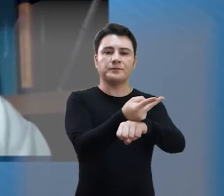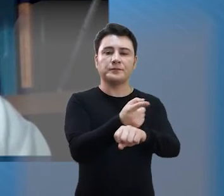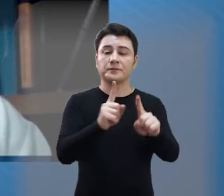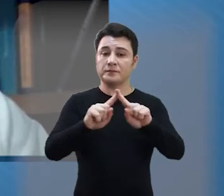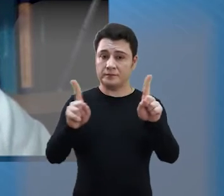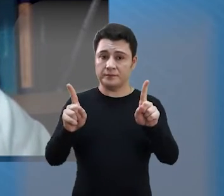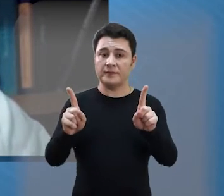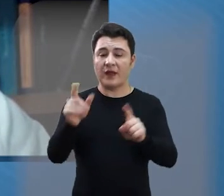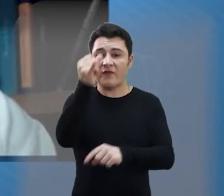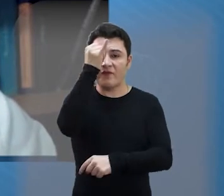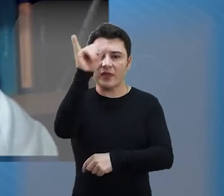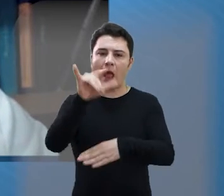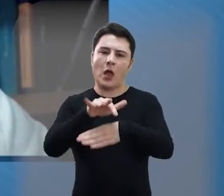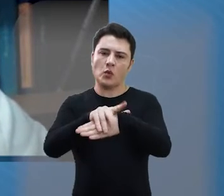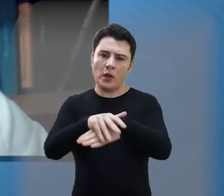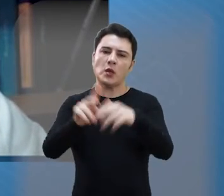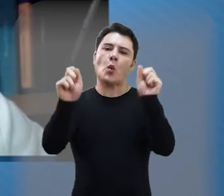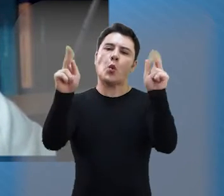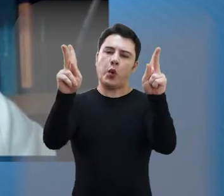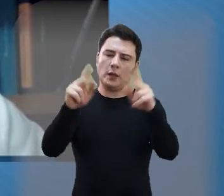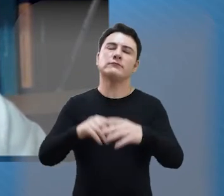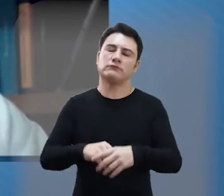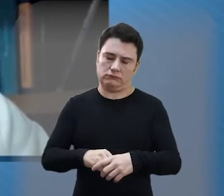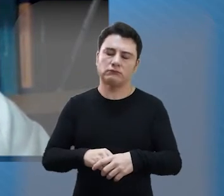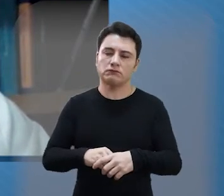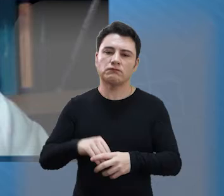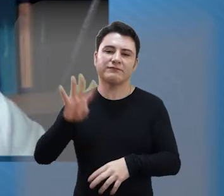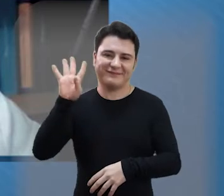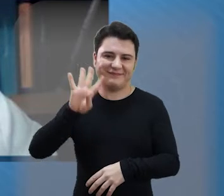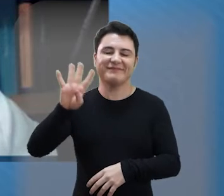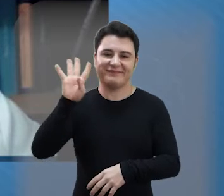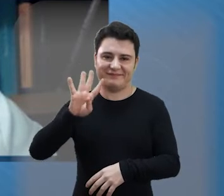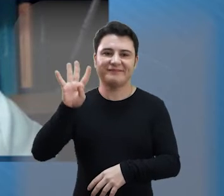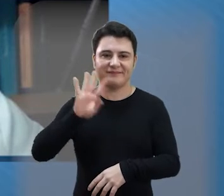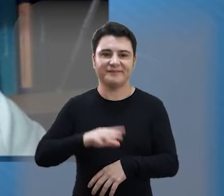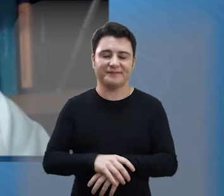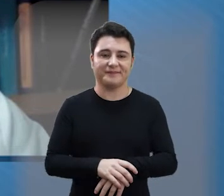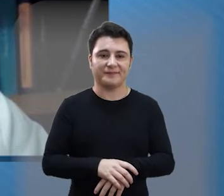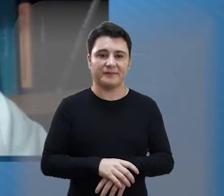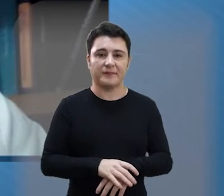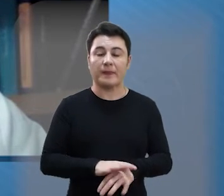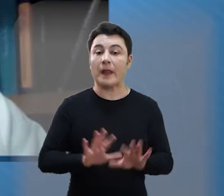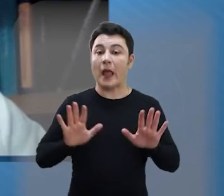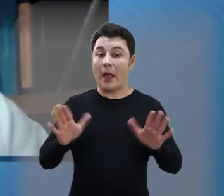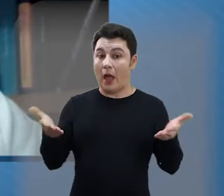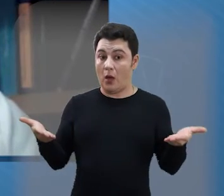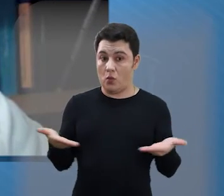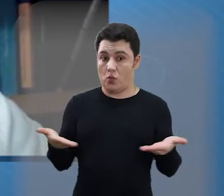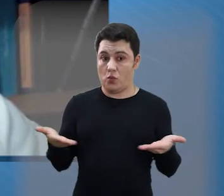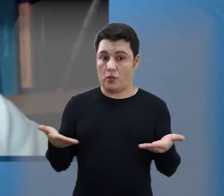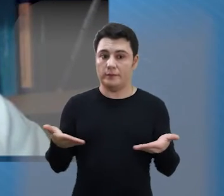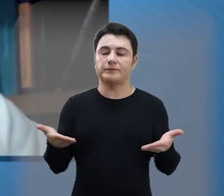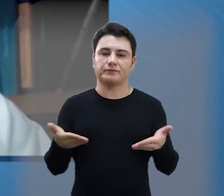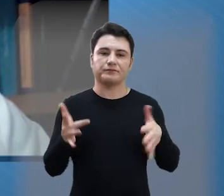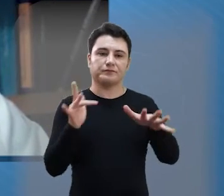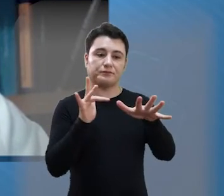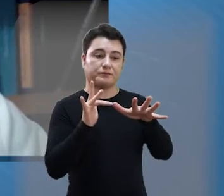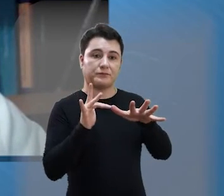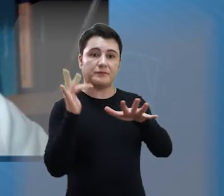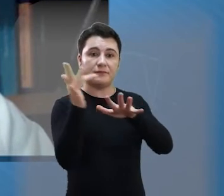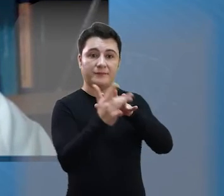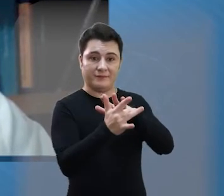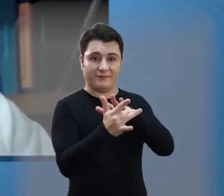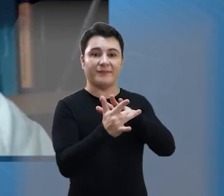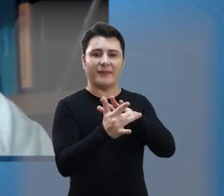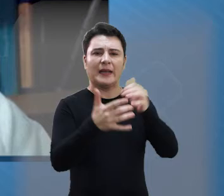agrave. Então, a prevenção, de um modo geral, ela é muito interessante,